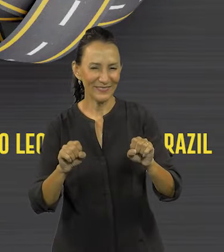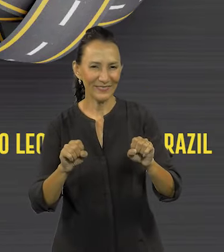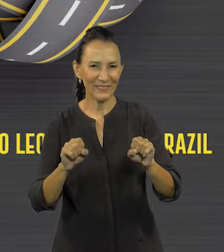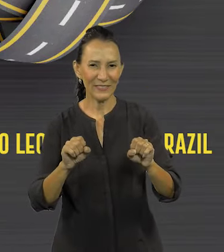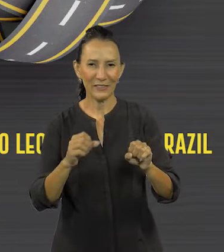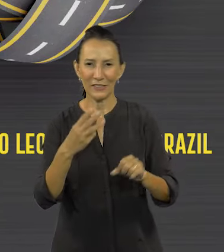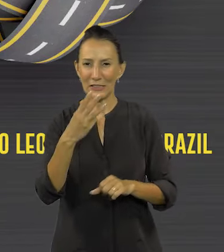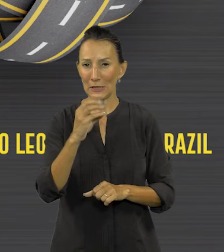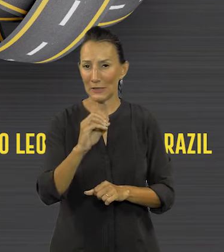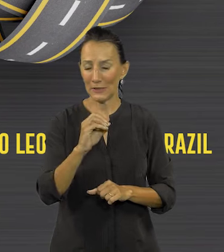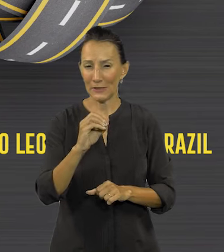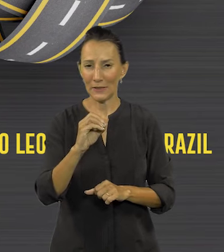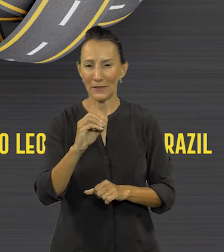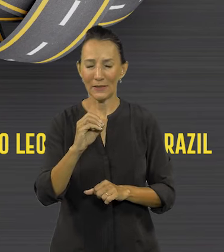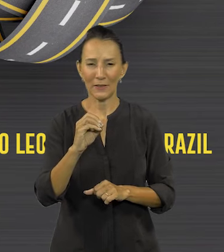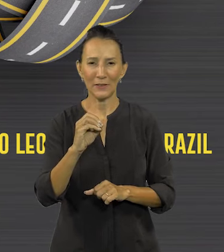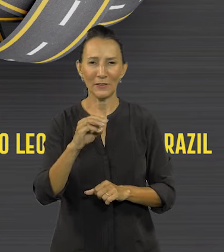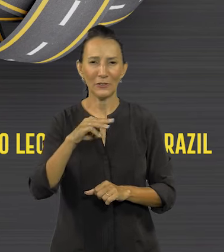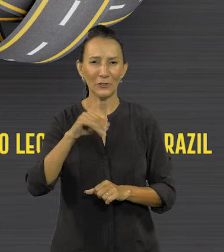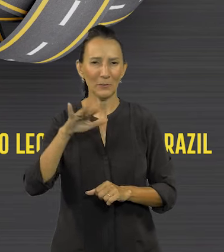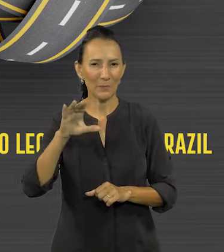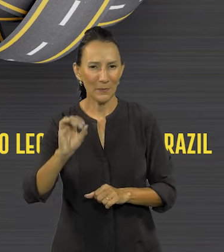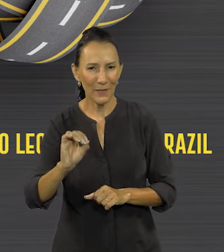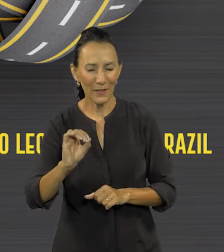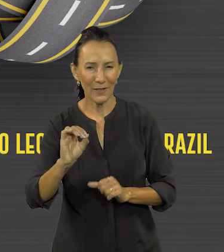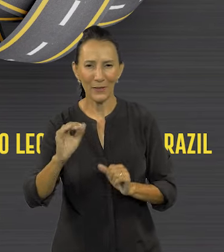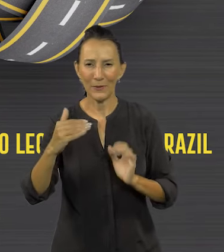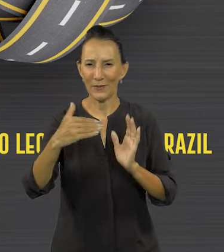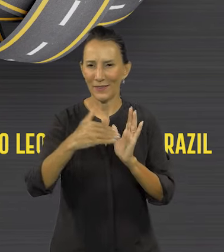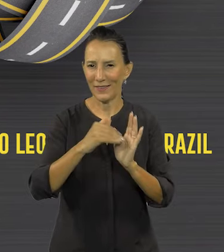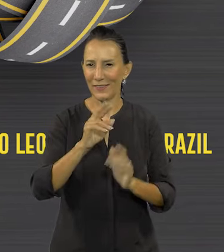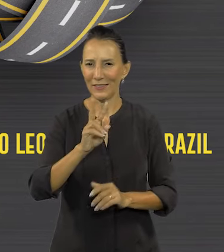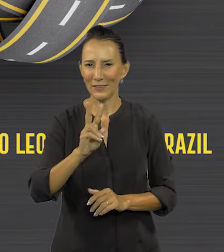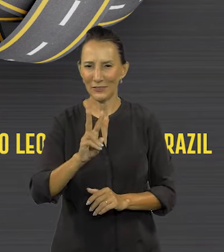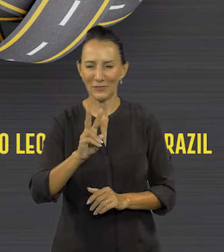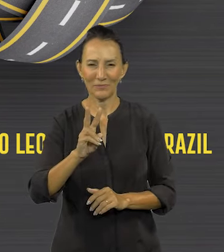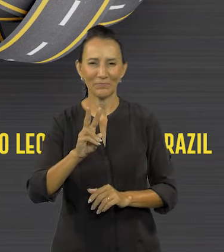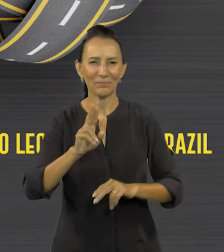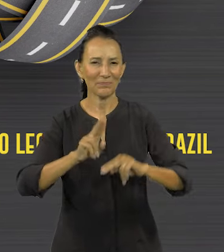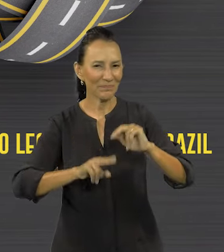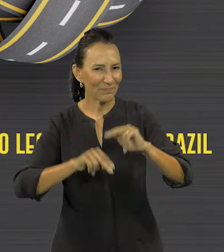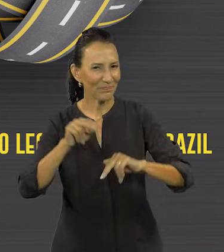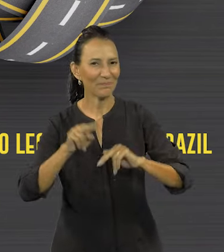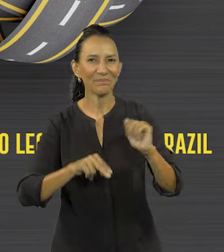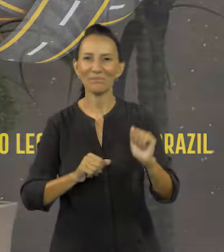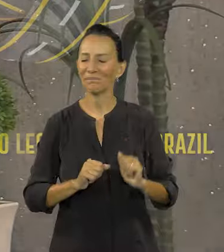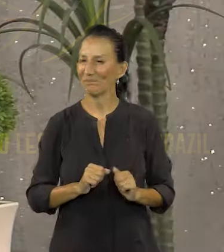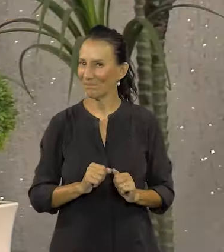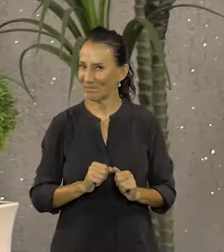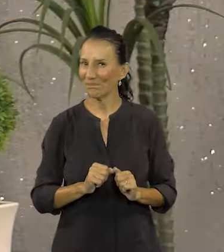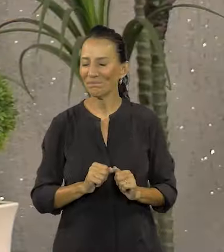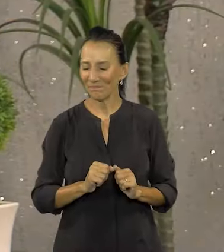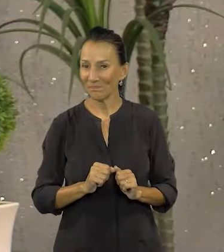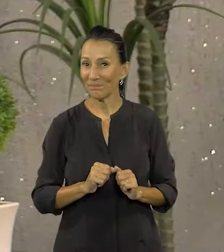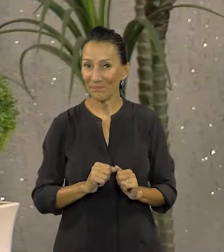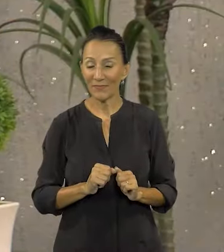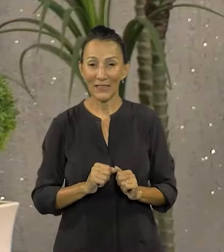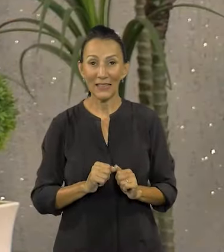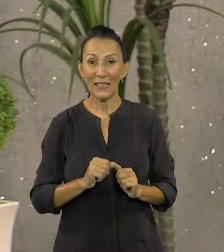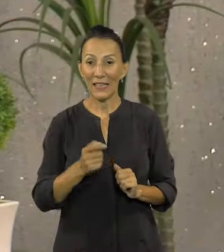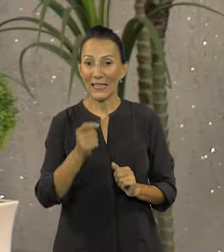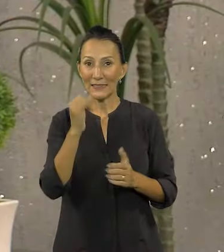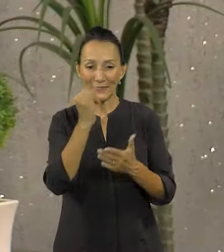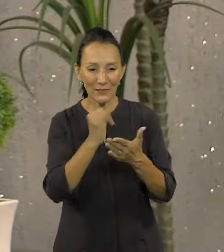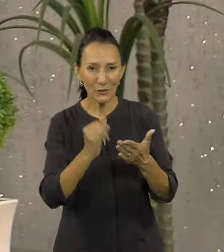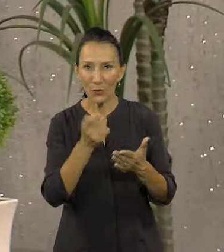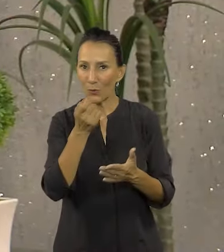30 de maio a 2 de Junho Então já está lotado deve estar encerrando